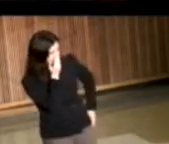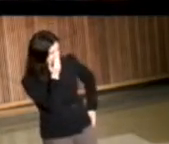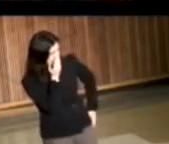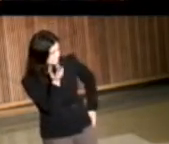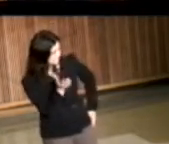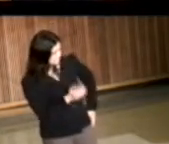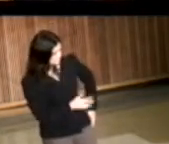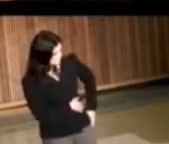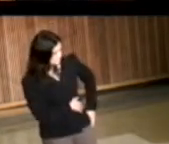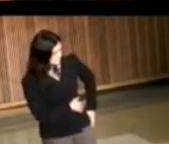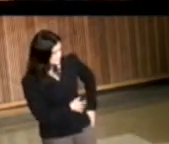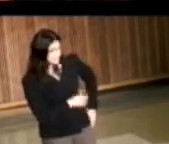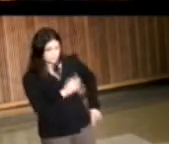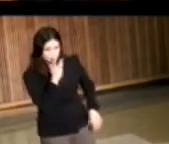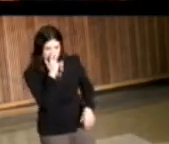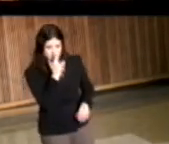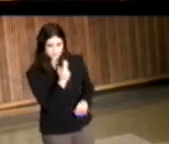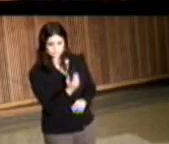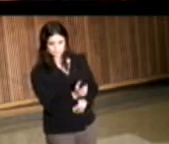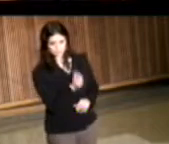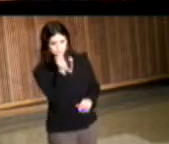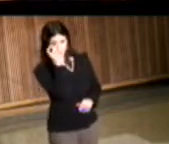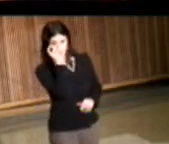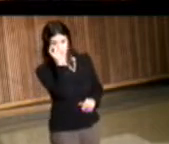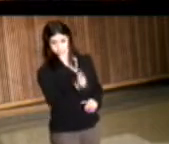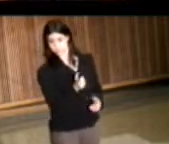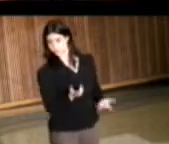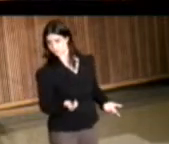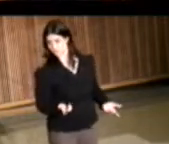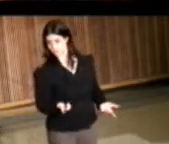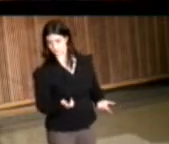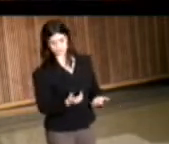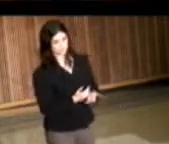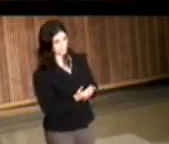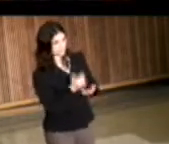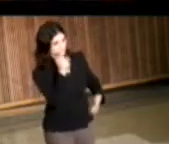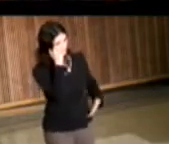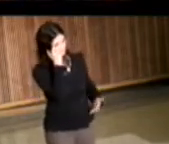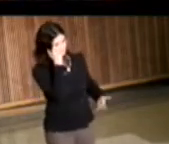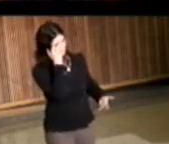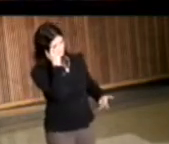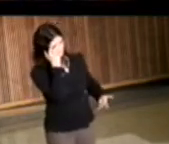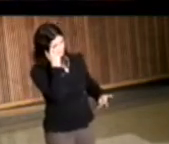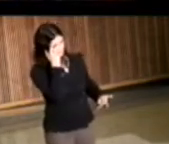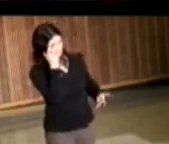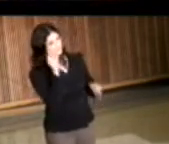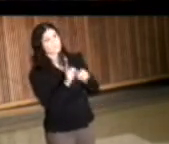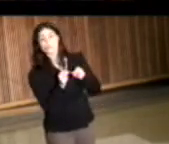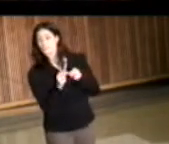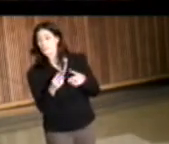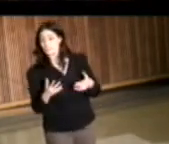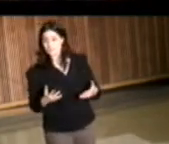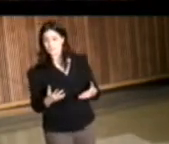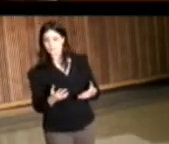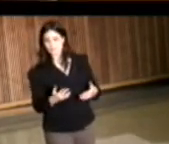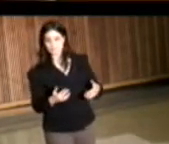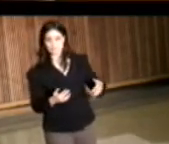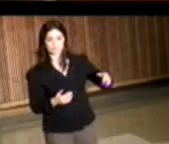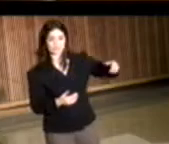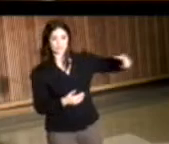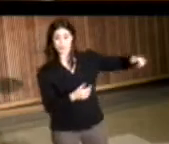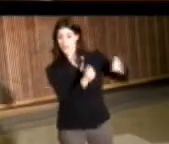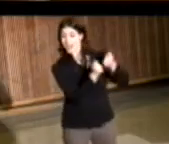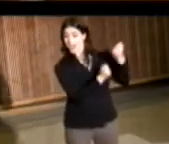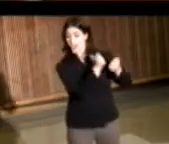E ele ficou impressionado com aquilo. Enquanto ele estava vendo isso, pensando o que ia fazer, chegou um carro